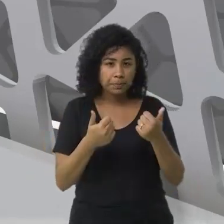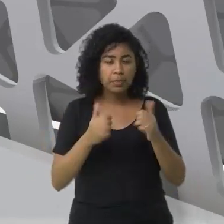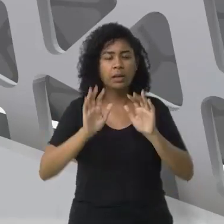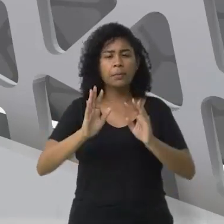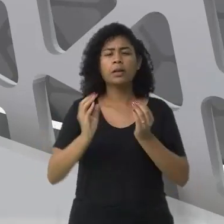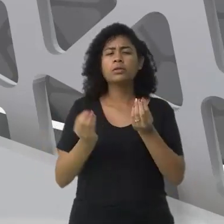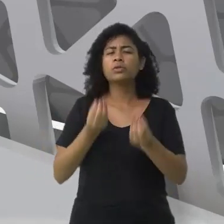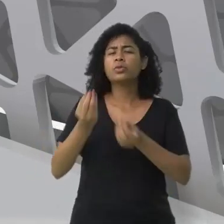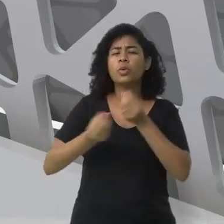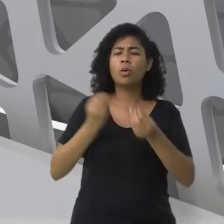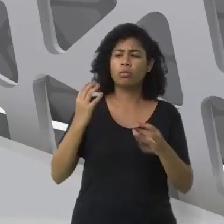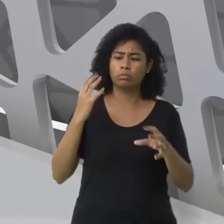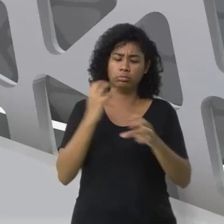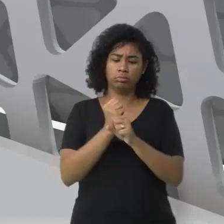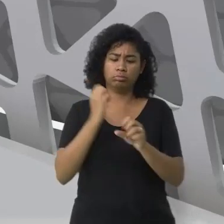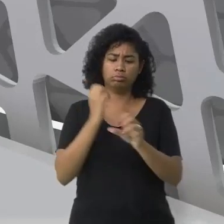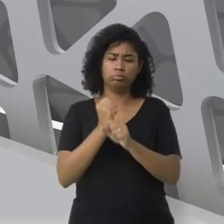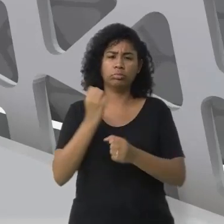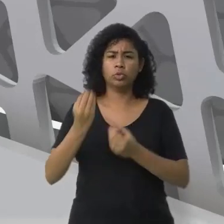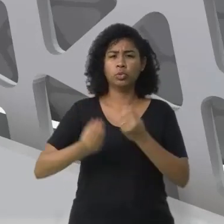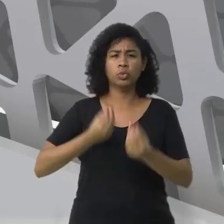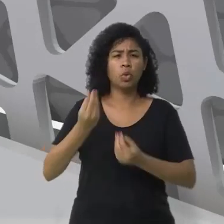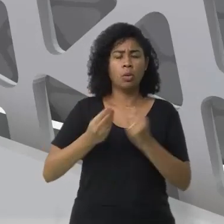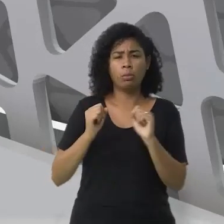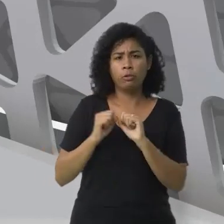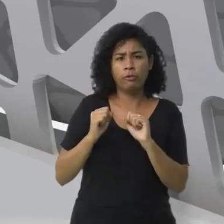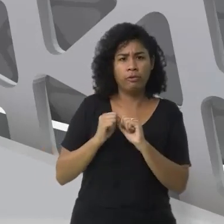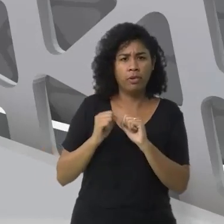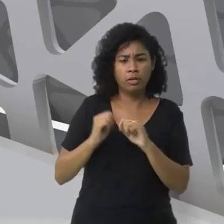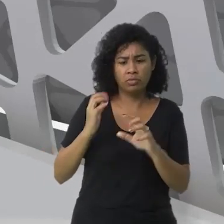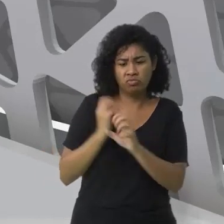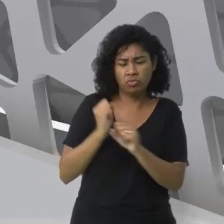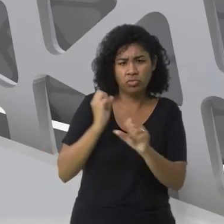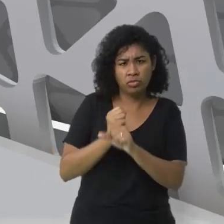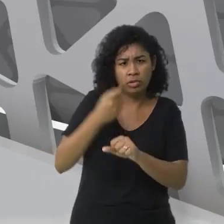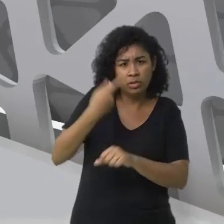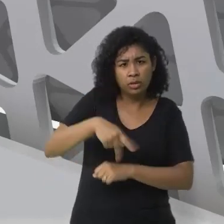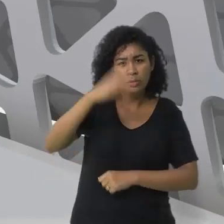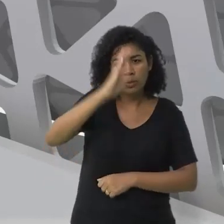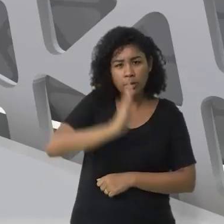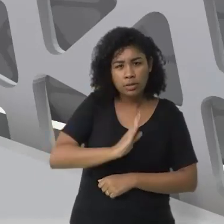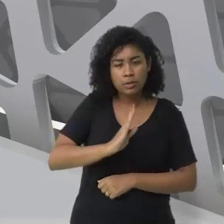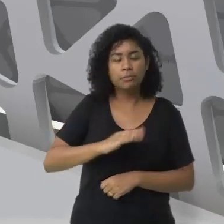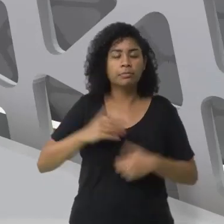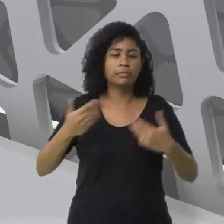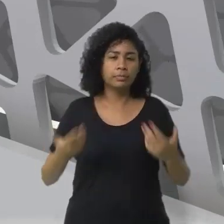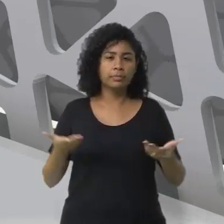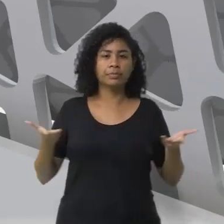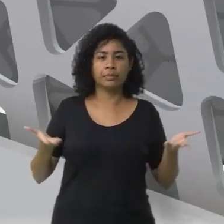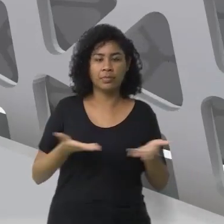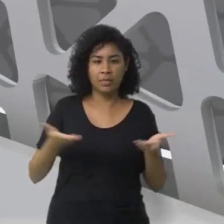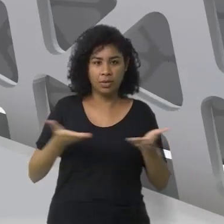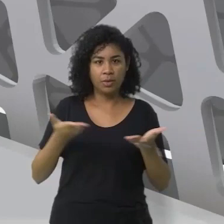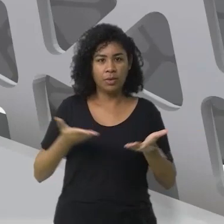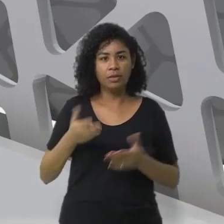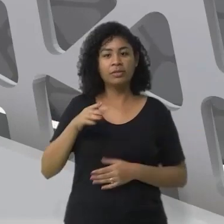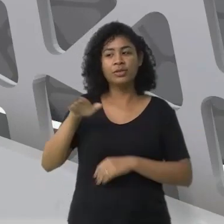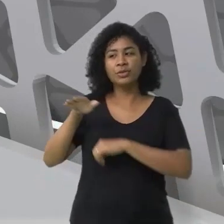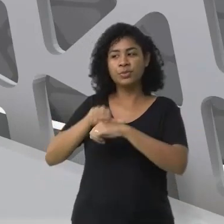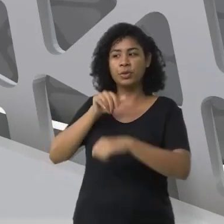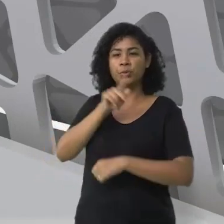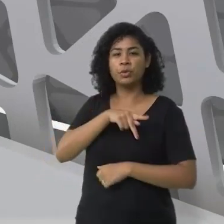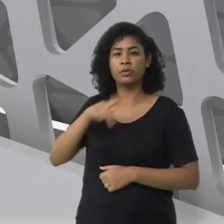como é que a gente pode calcular essa quantidade aqui do Brasil? Nós iremos verificar aí o